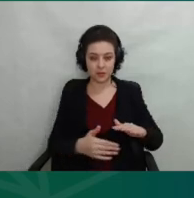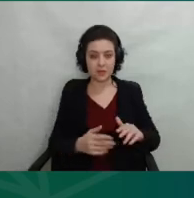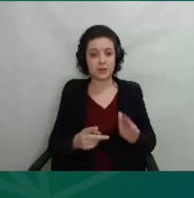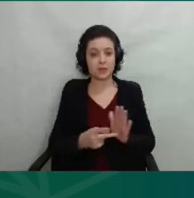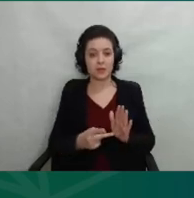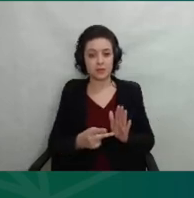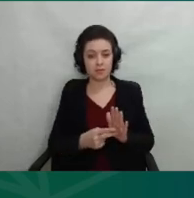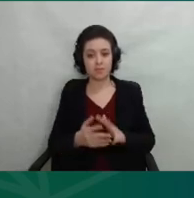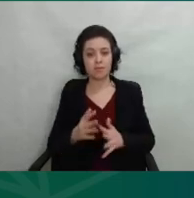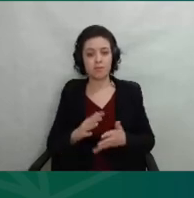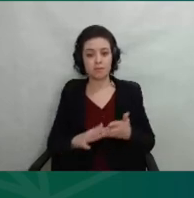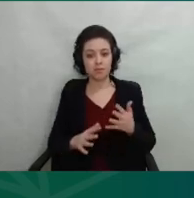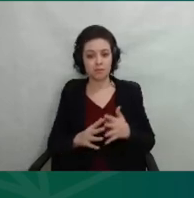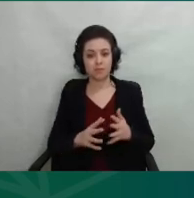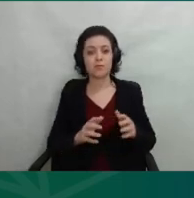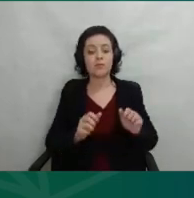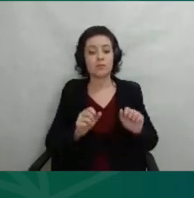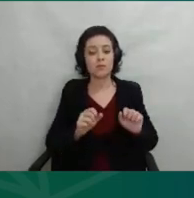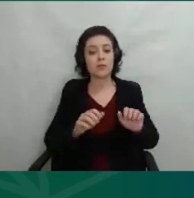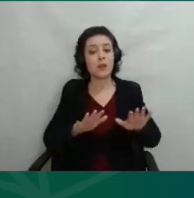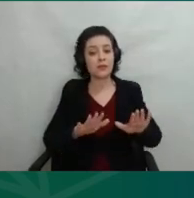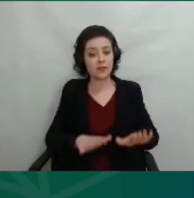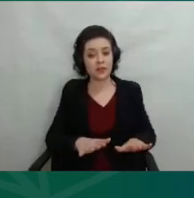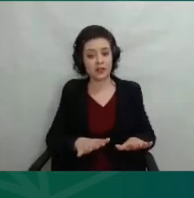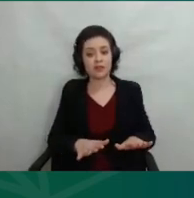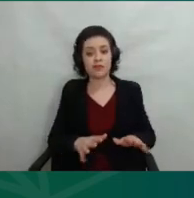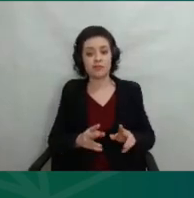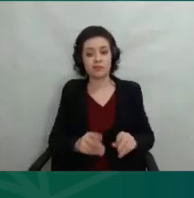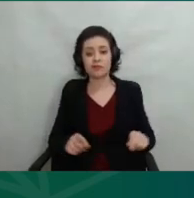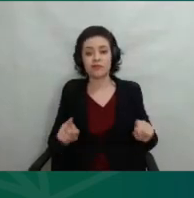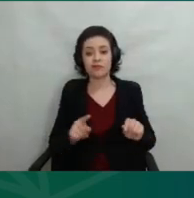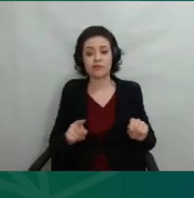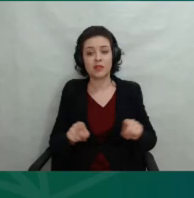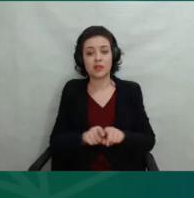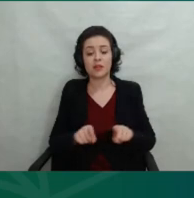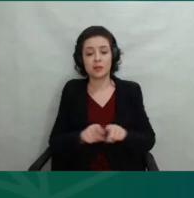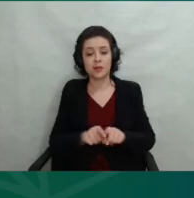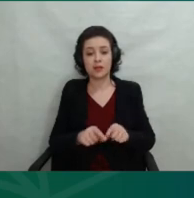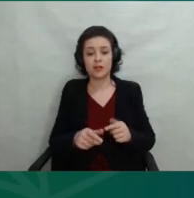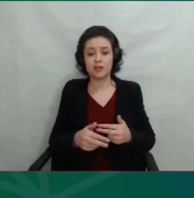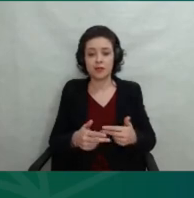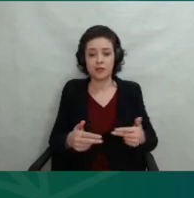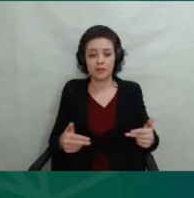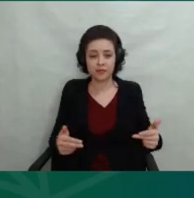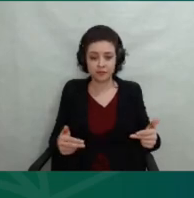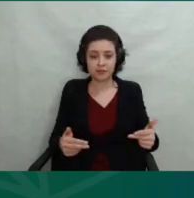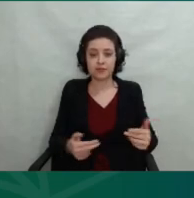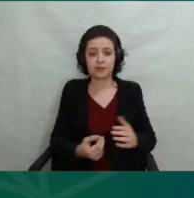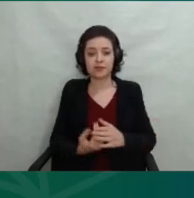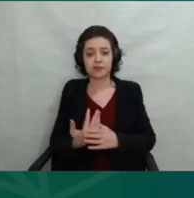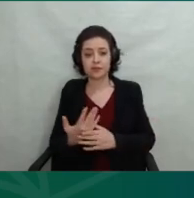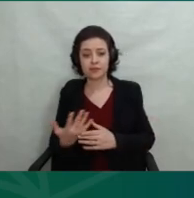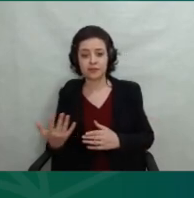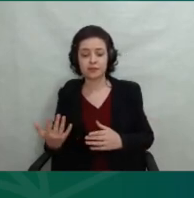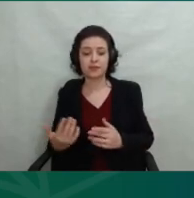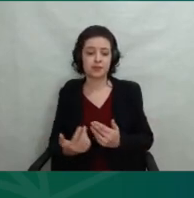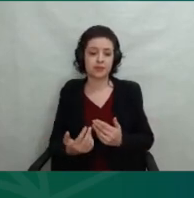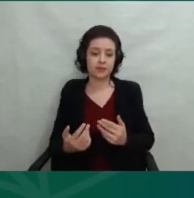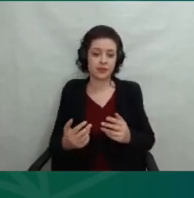ali permanecem. Os organismos marinhos, tanto os que nós limitamos como os demais organismos,